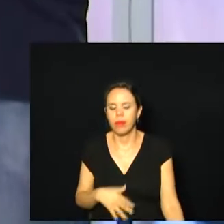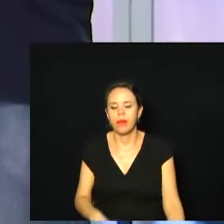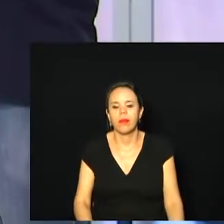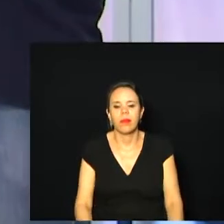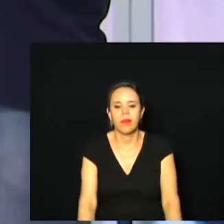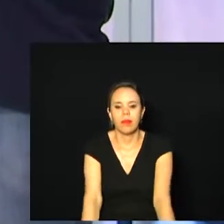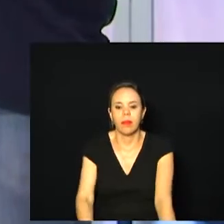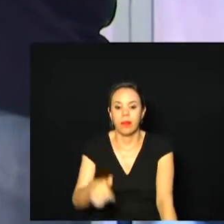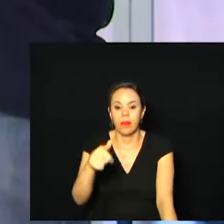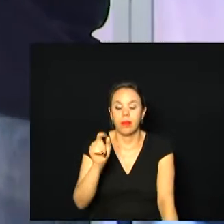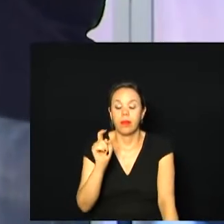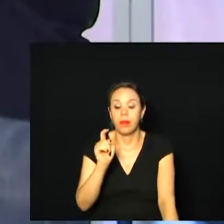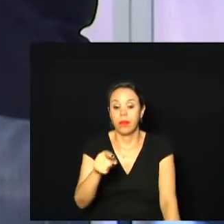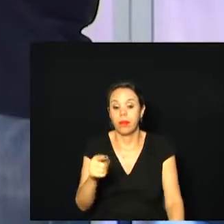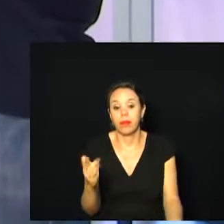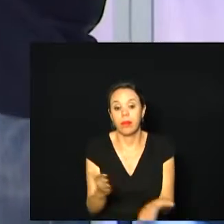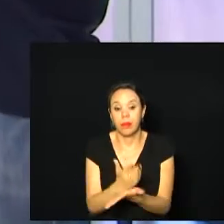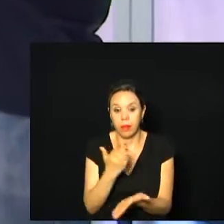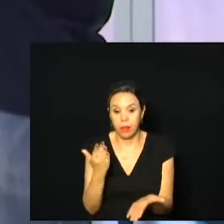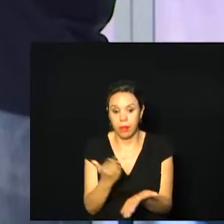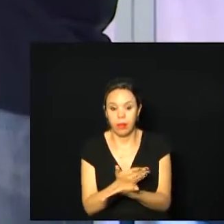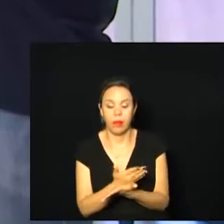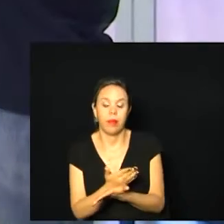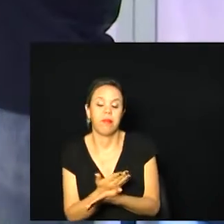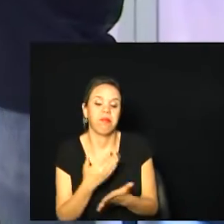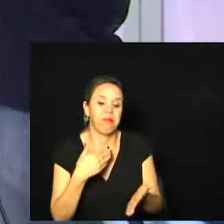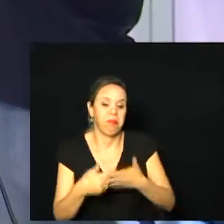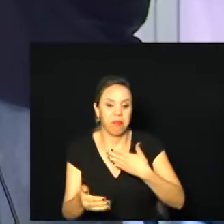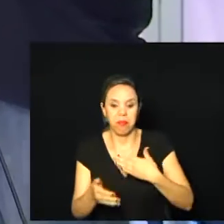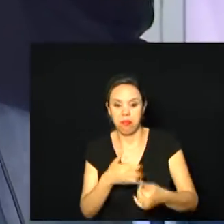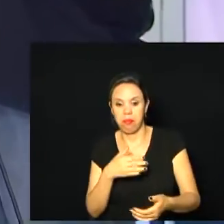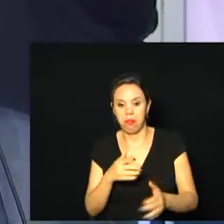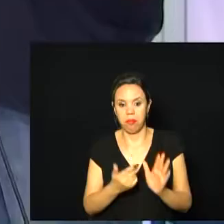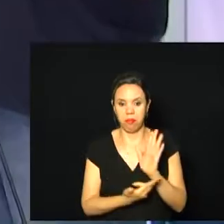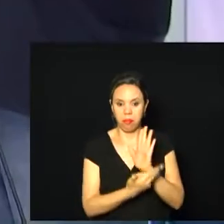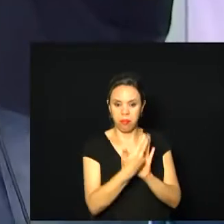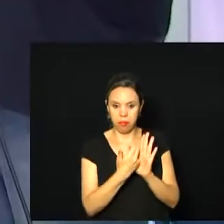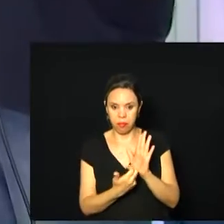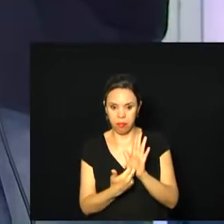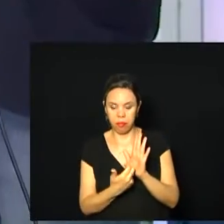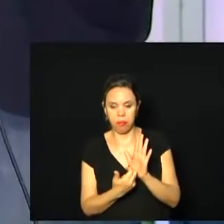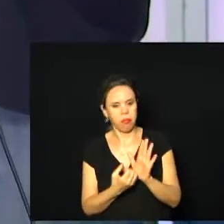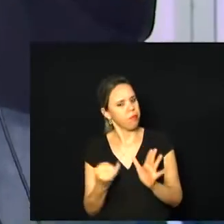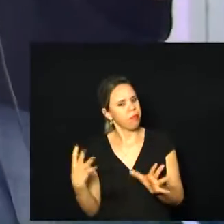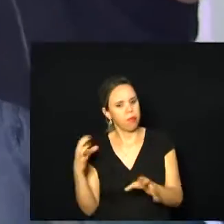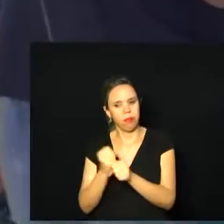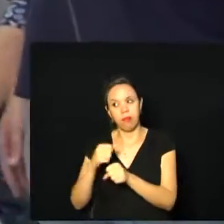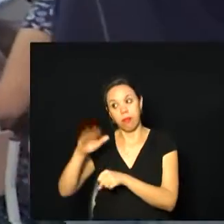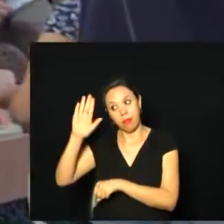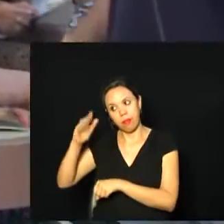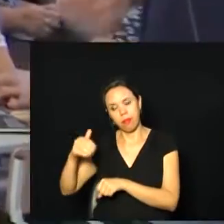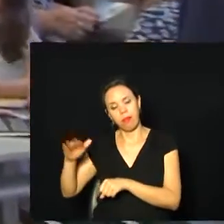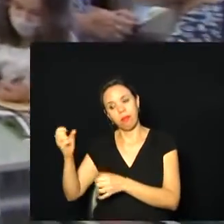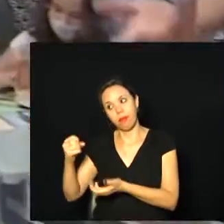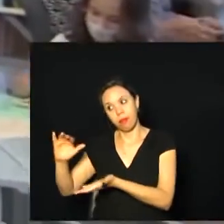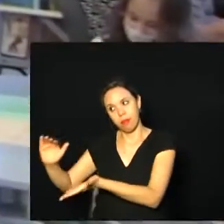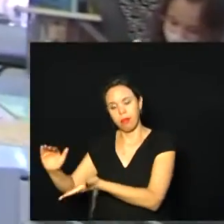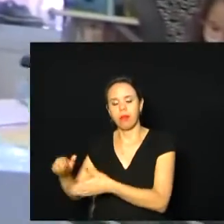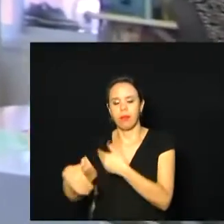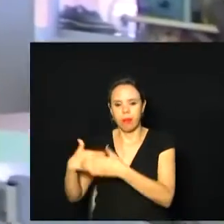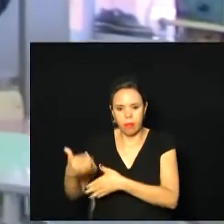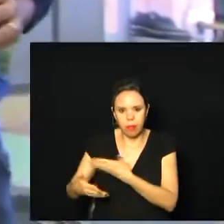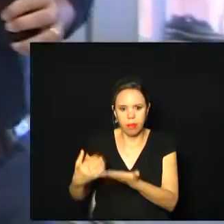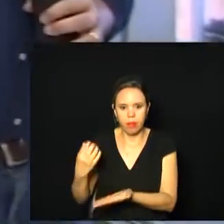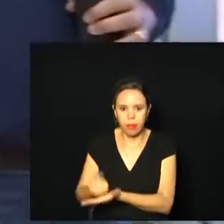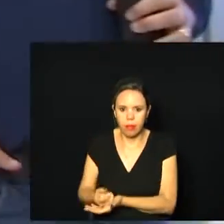torno de 7.500. 7.500, independentemente dos gibis, né? Não, isso sem contar os gibis. Sem contar os gibis. Nós estamos em